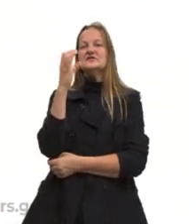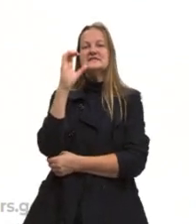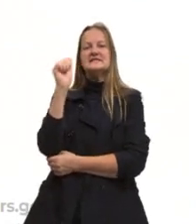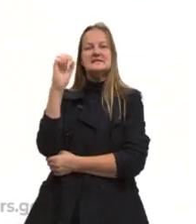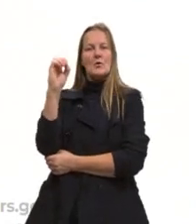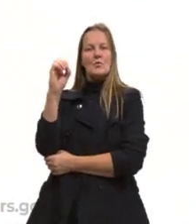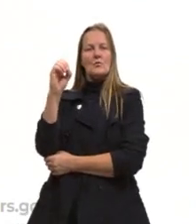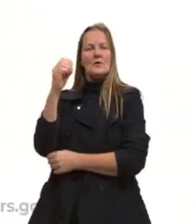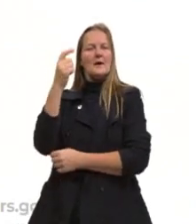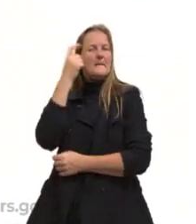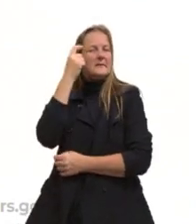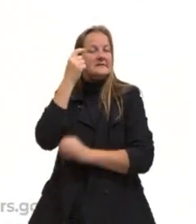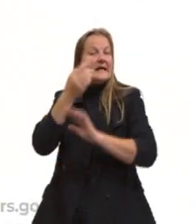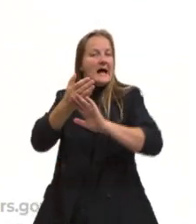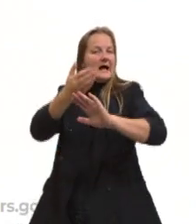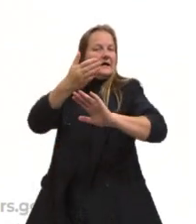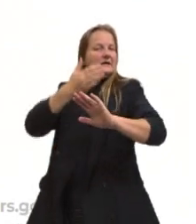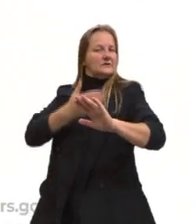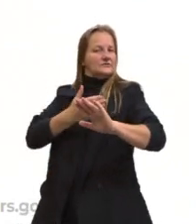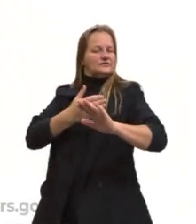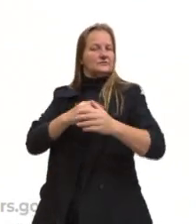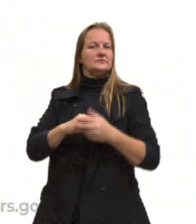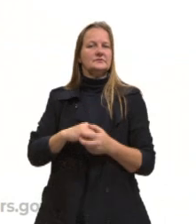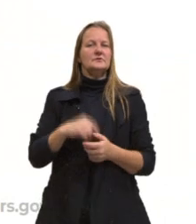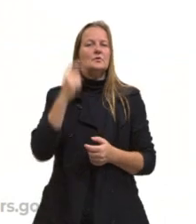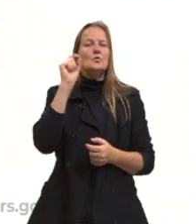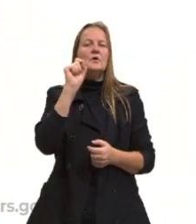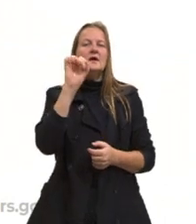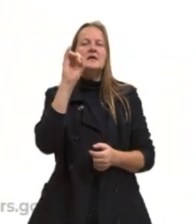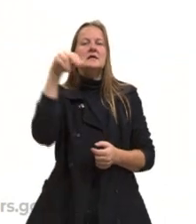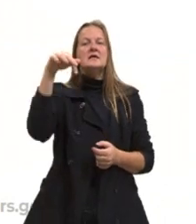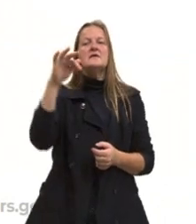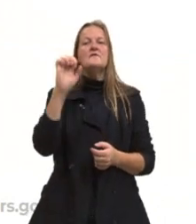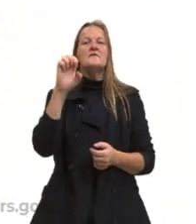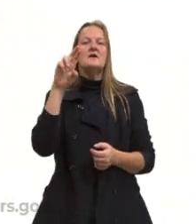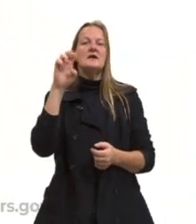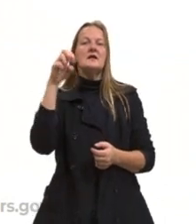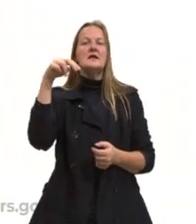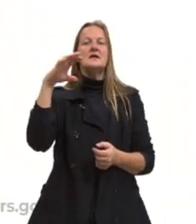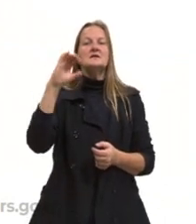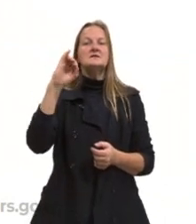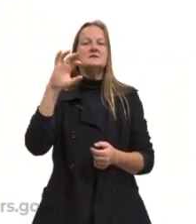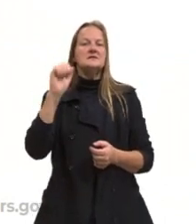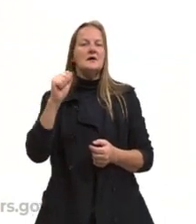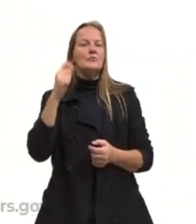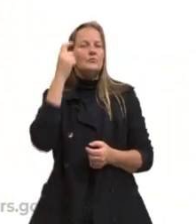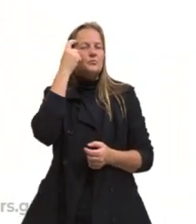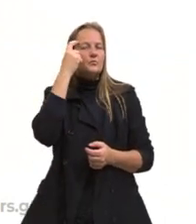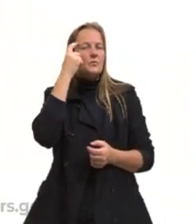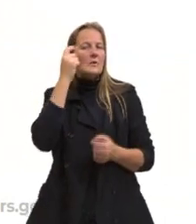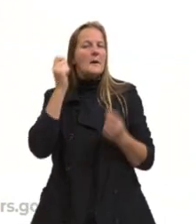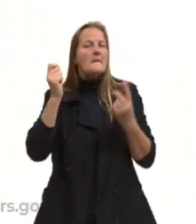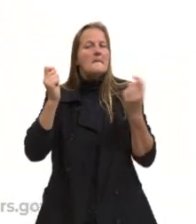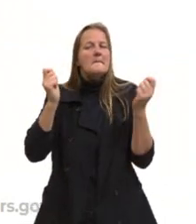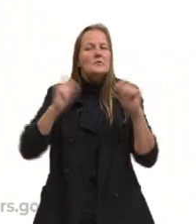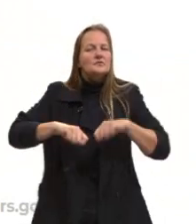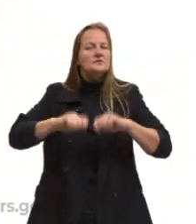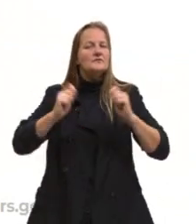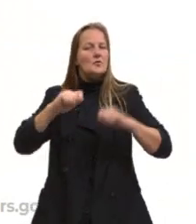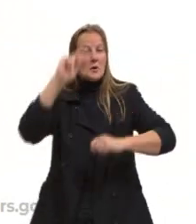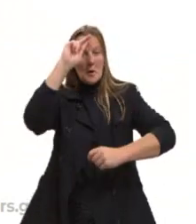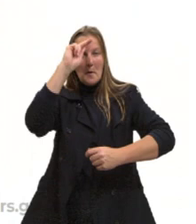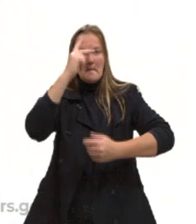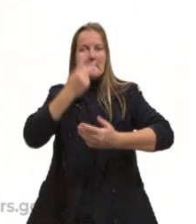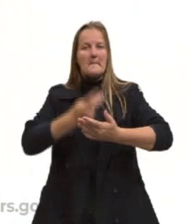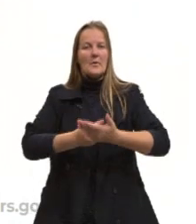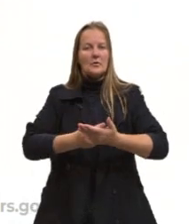Ok fazer inferências que são diferenças eu vou fazer algumas possibilidades das